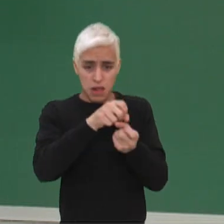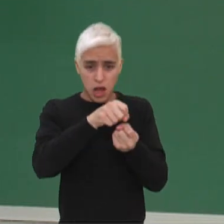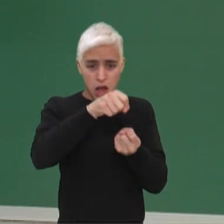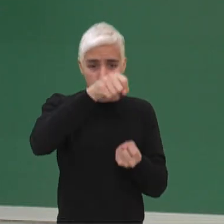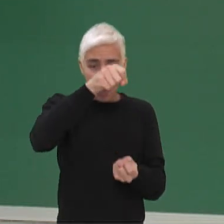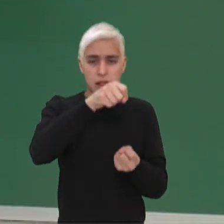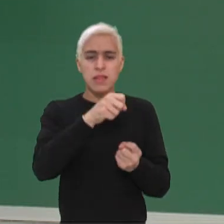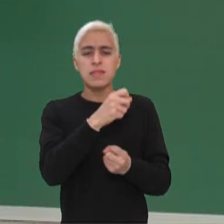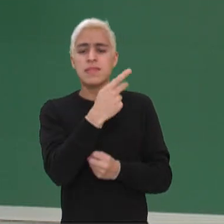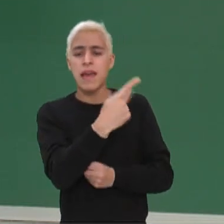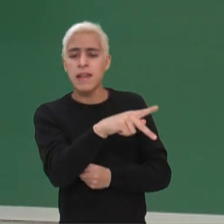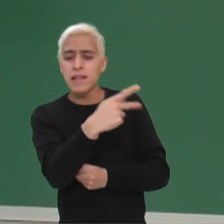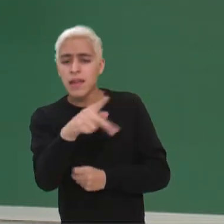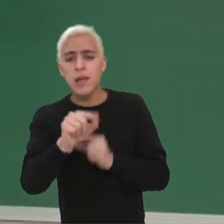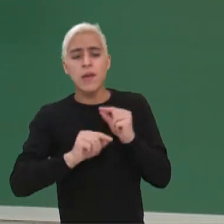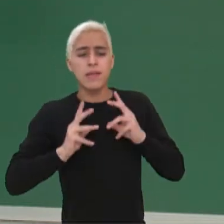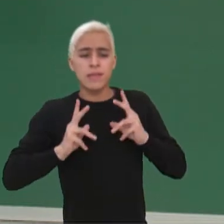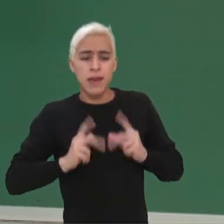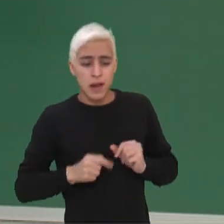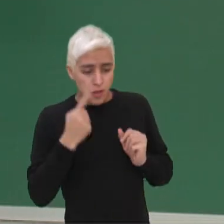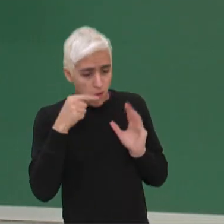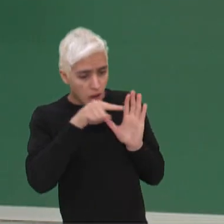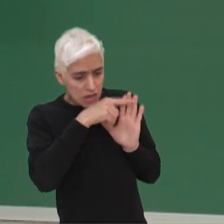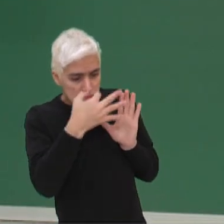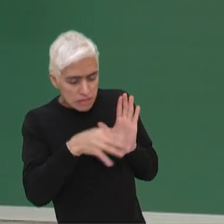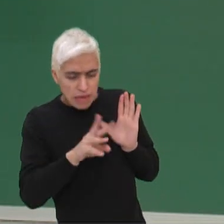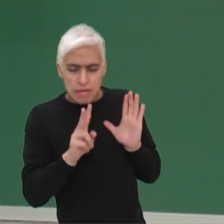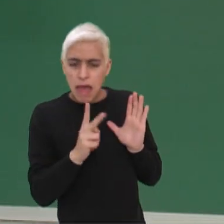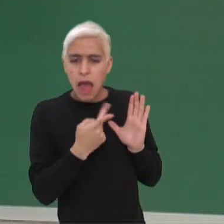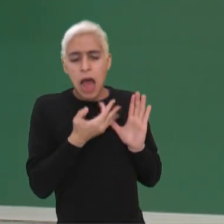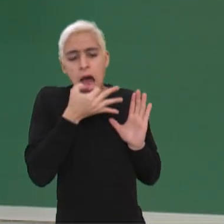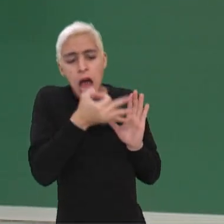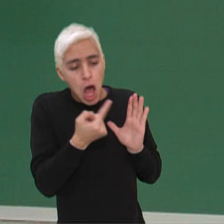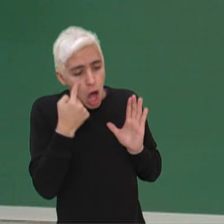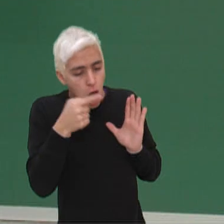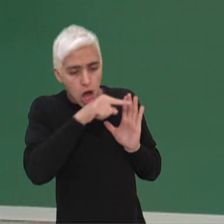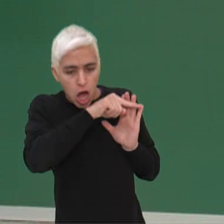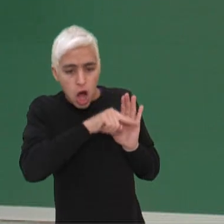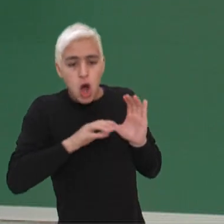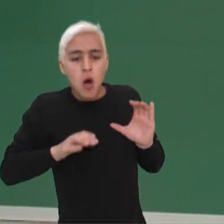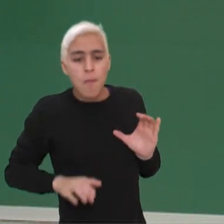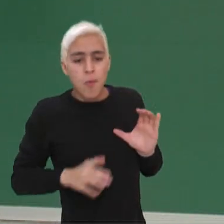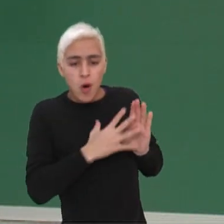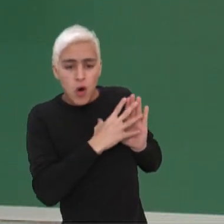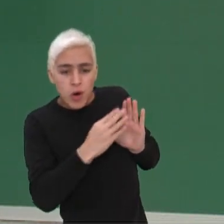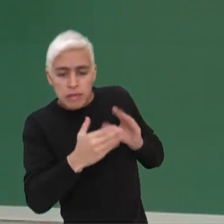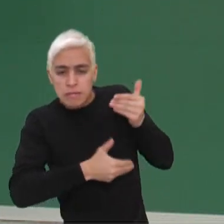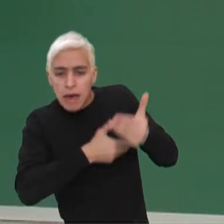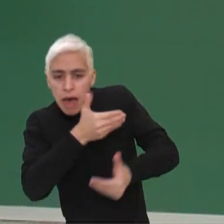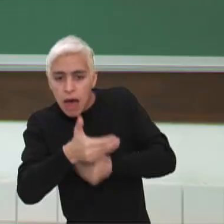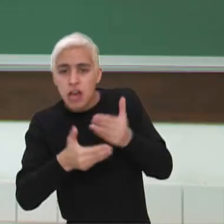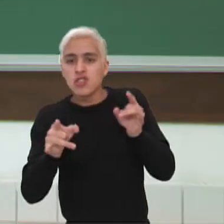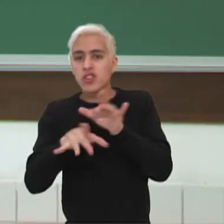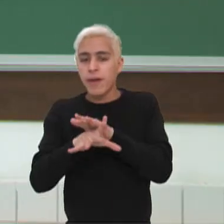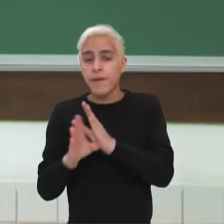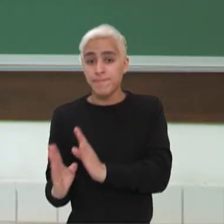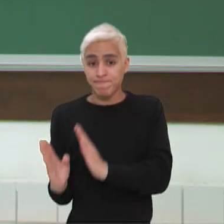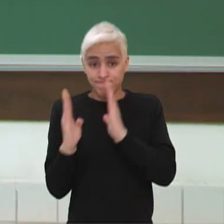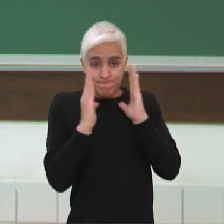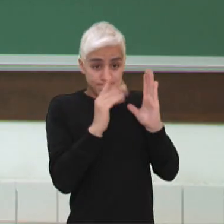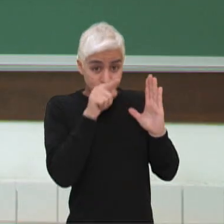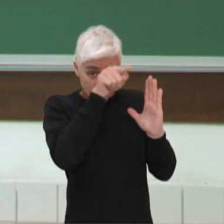um livro sagrado que determina o que é certo, o que é errado, com sugestões de hábitos de vida. Os gregos não